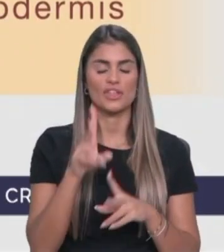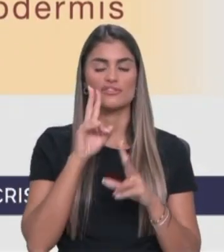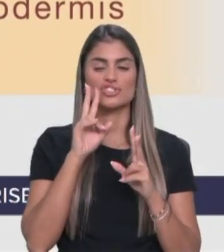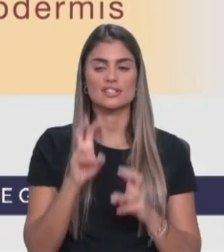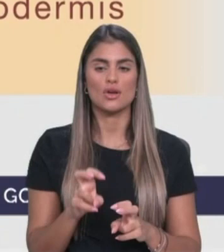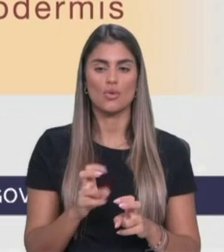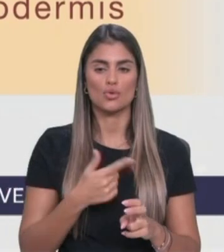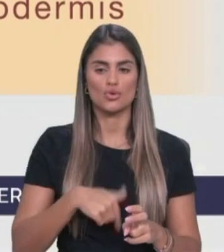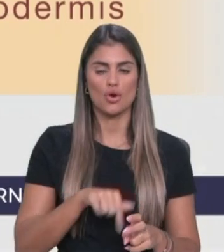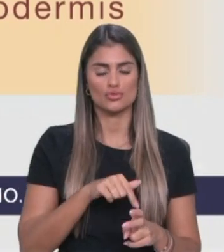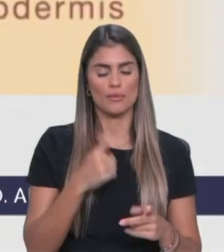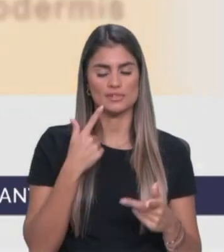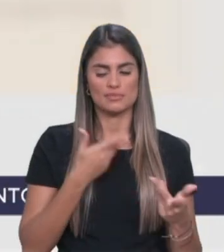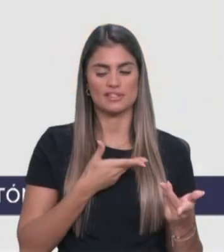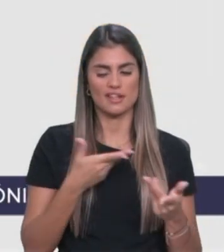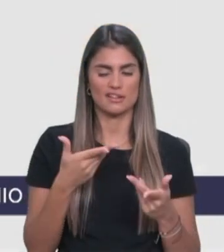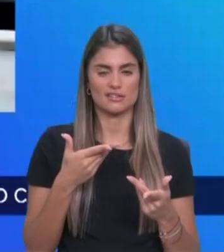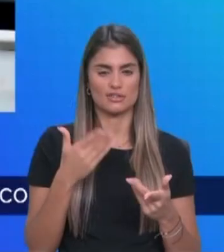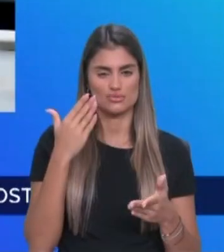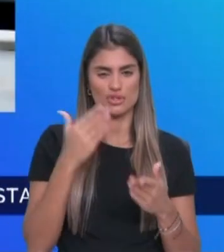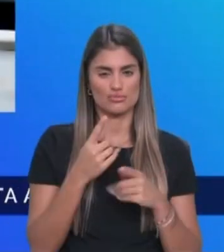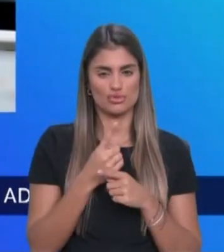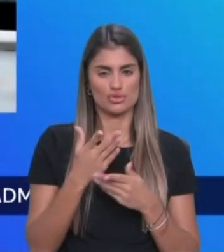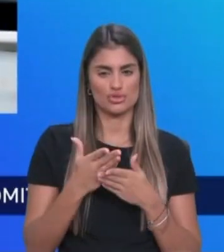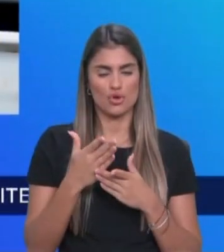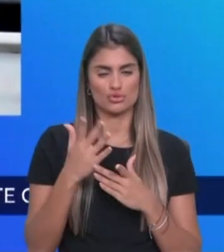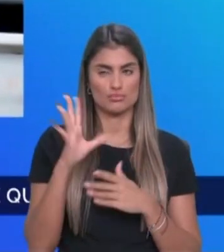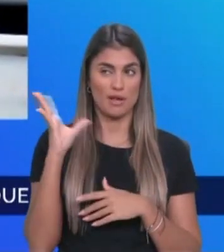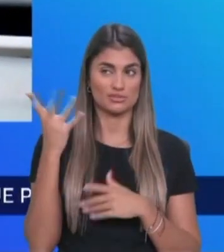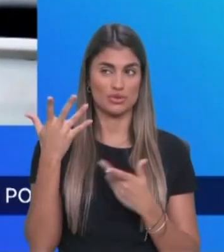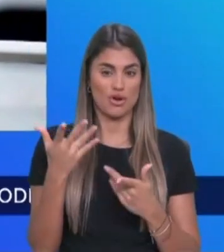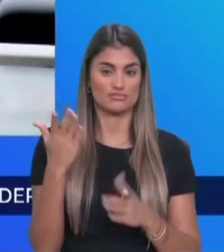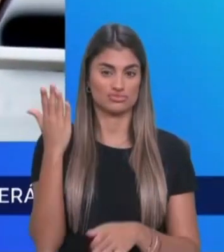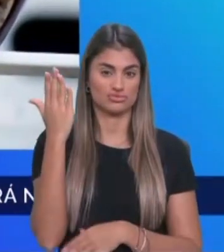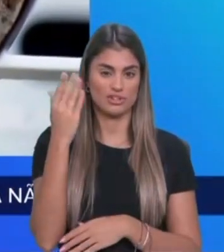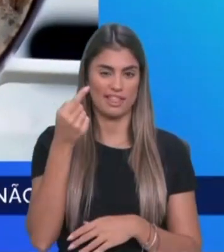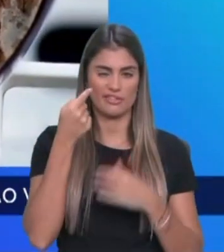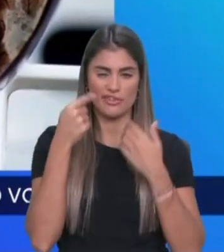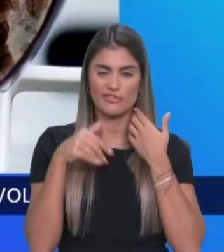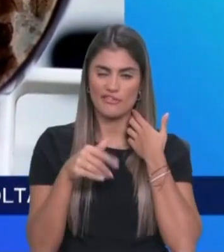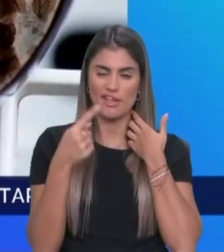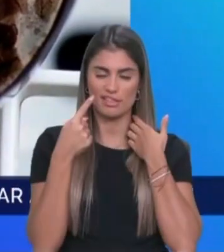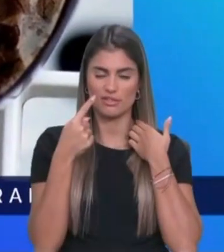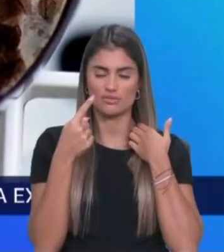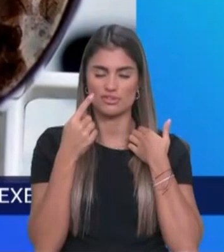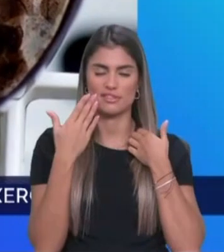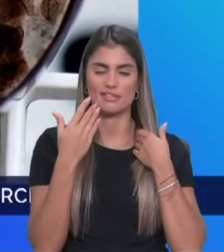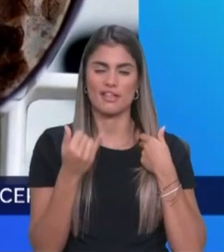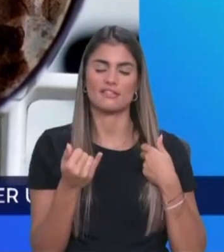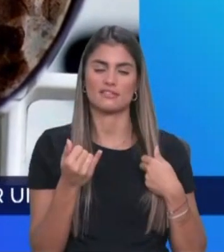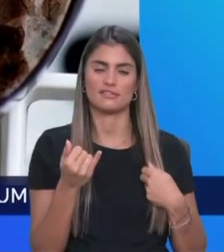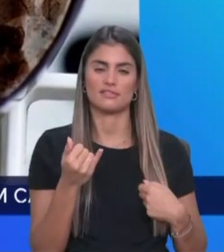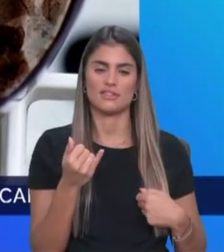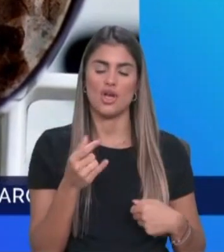e nós não vamos aqui apresentar resultados, porque isto foi apenas para o espaço agora na quinta-feira, mas vamos estar atentos, foi tentar levar então